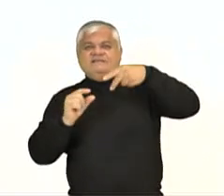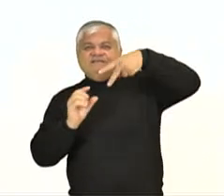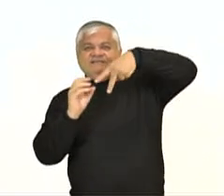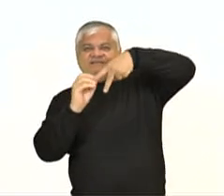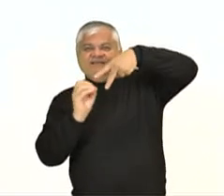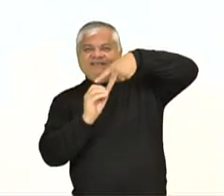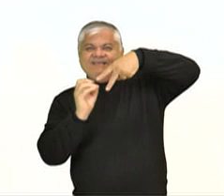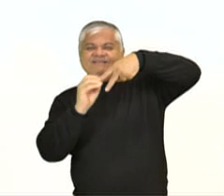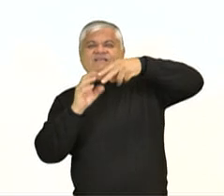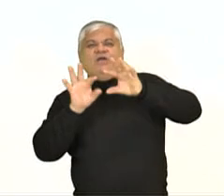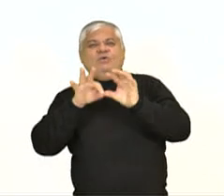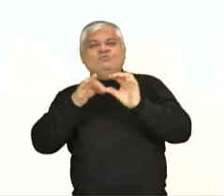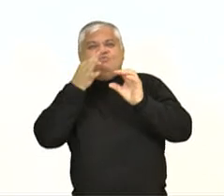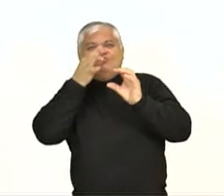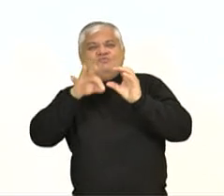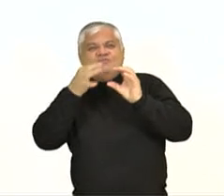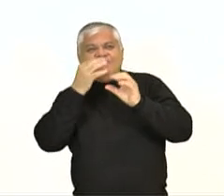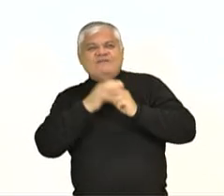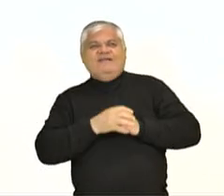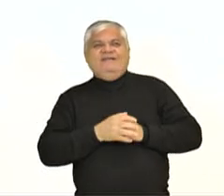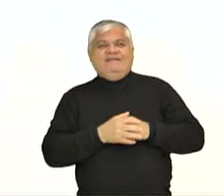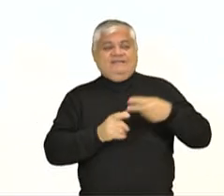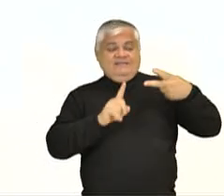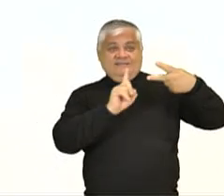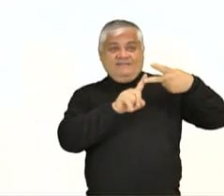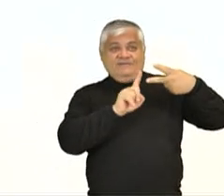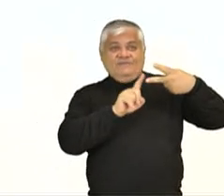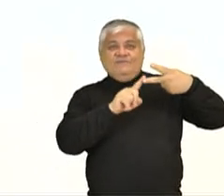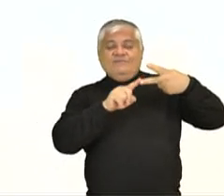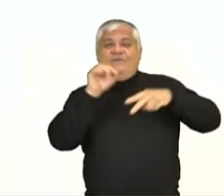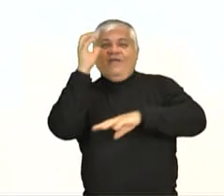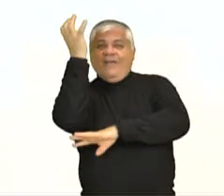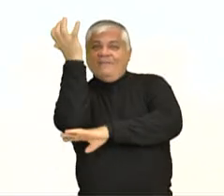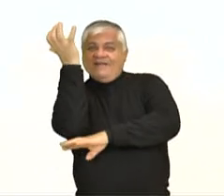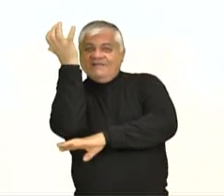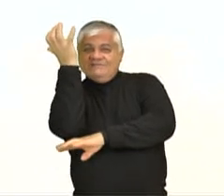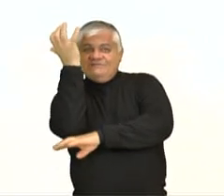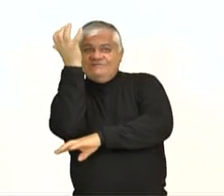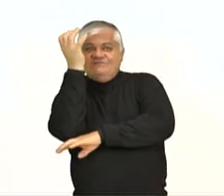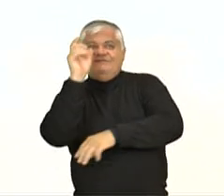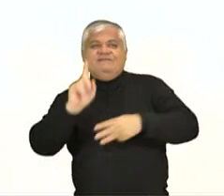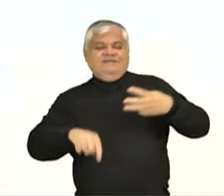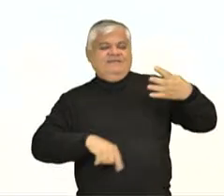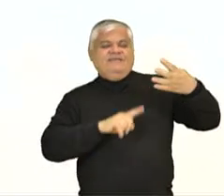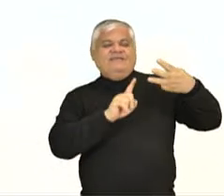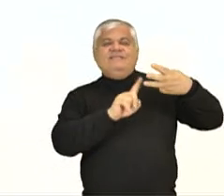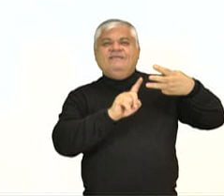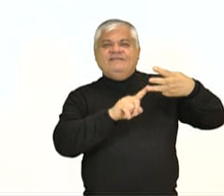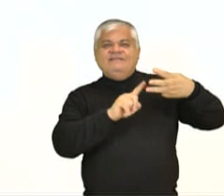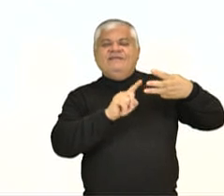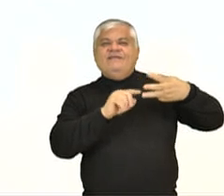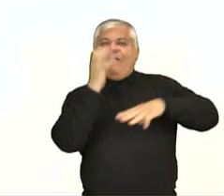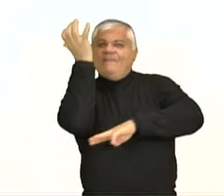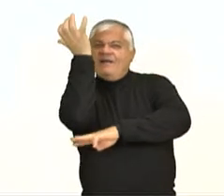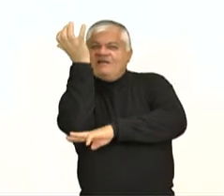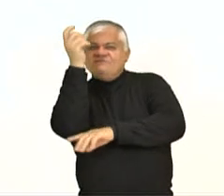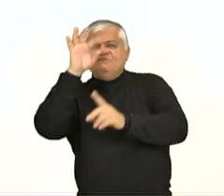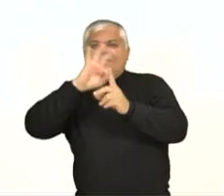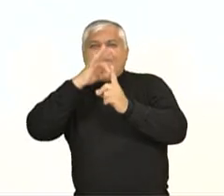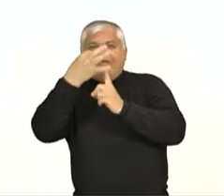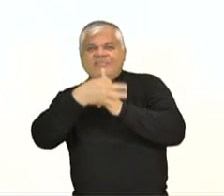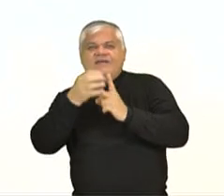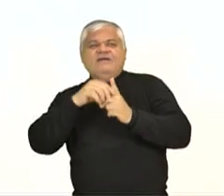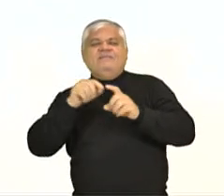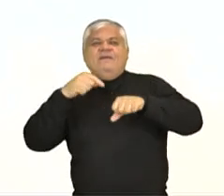de butila, abacaxi. Butanoato de etila, abacaxi, banana e morango. Que tal